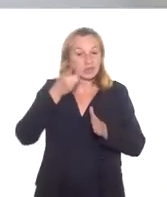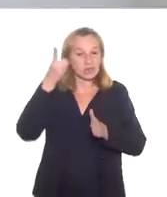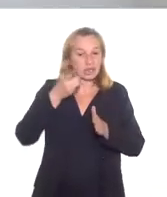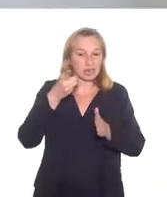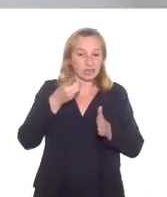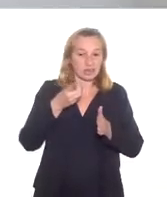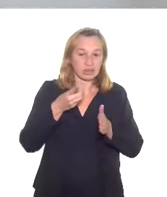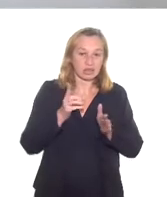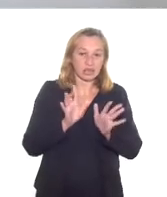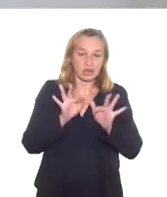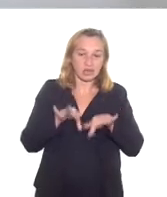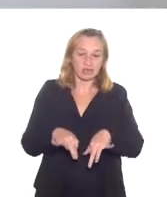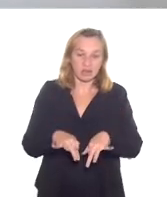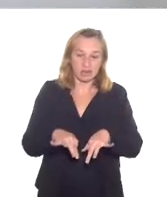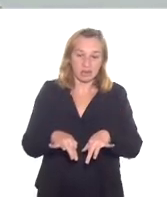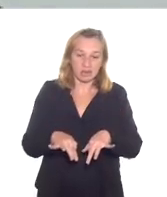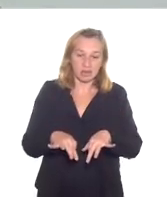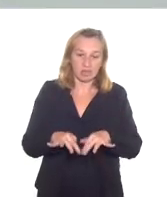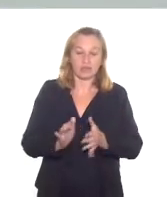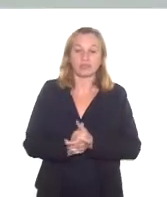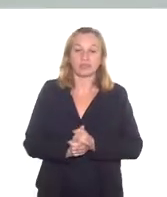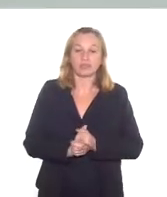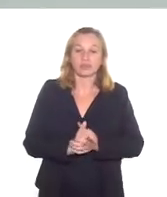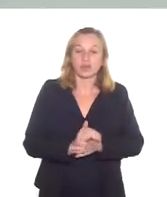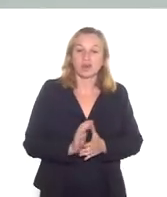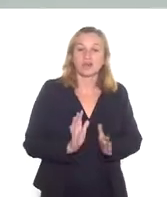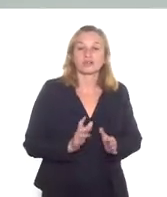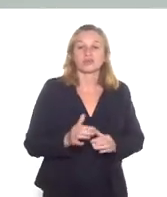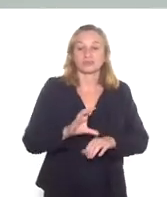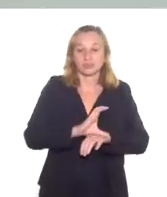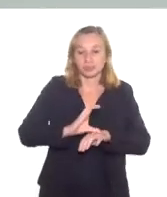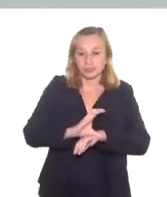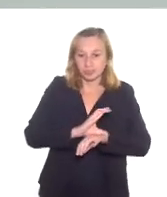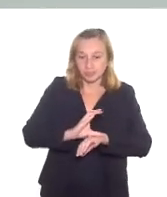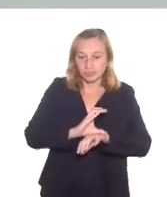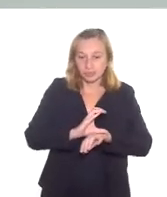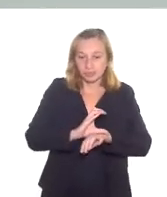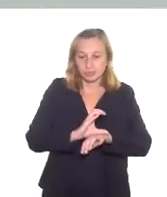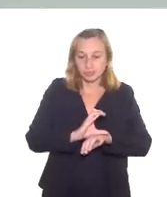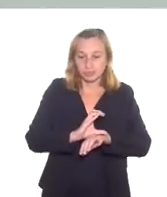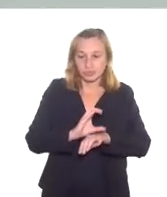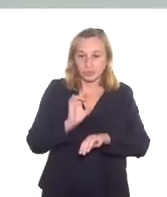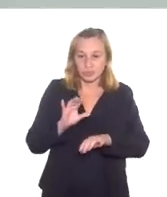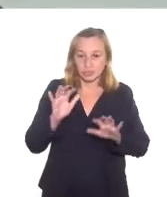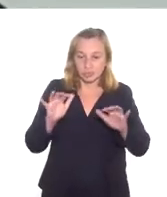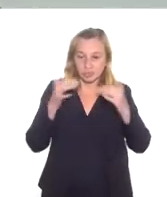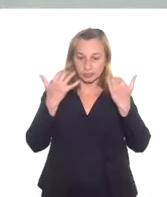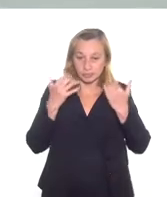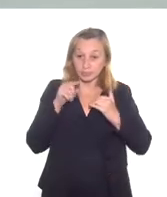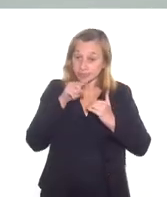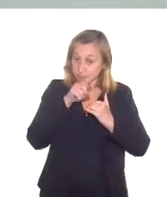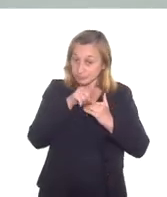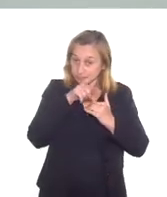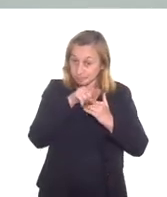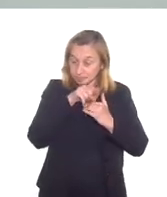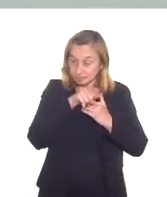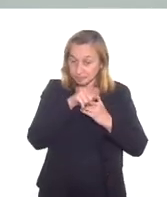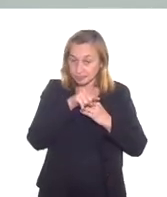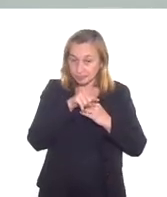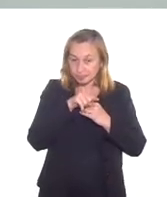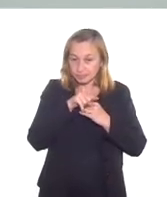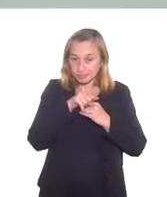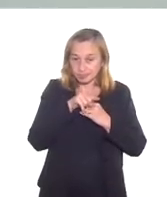dar forma final. Senhor presidente, eu vou aparecer pela constitucionalidade, só chamando a atenção que